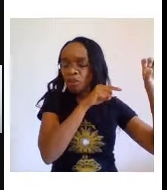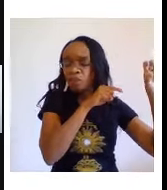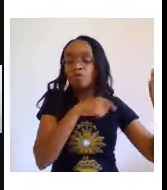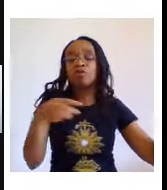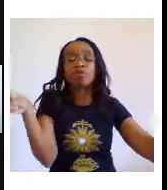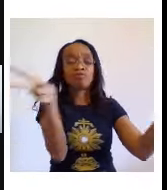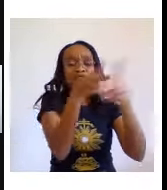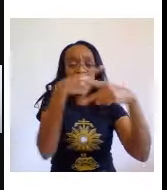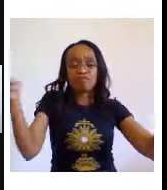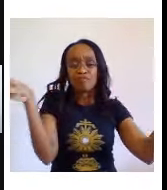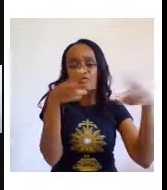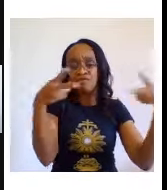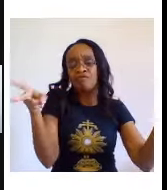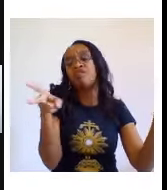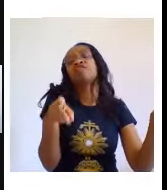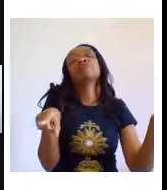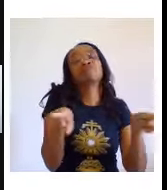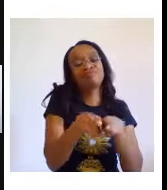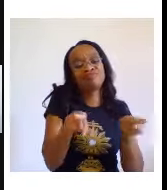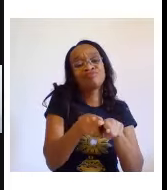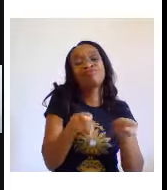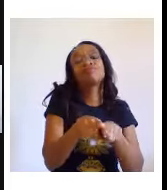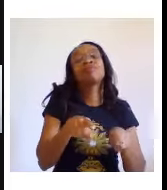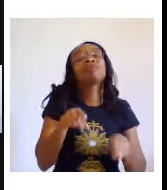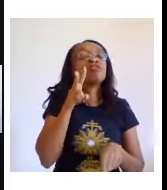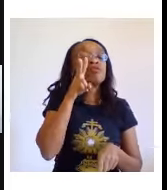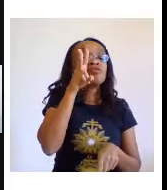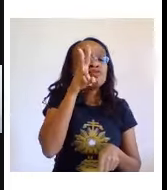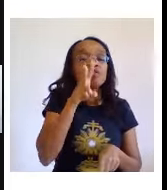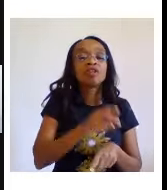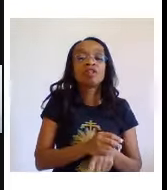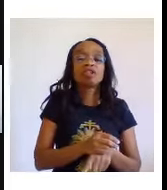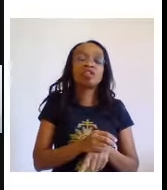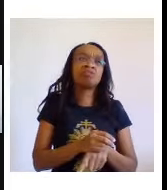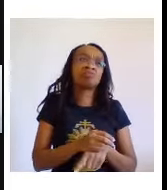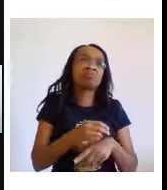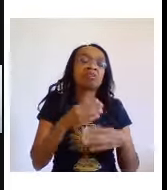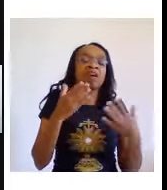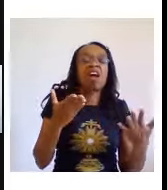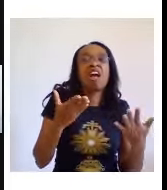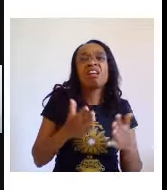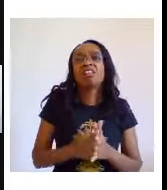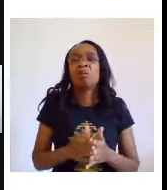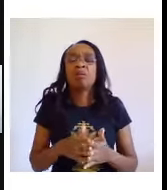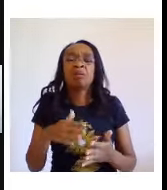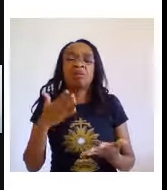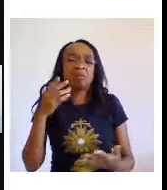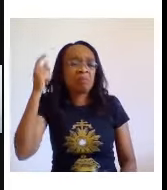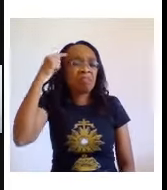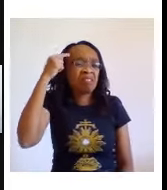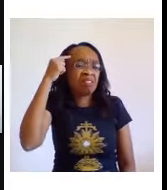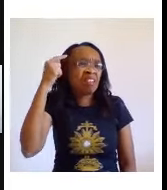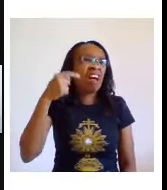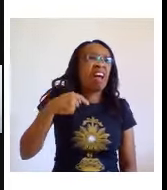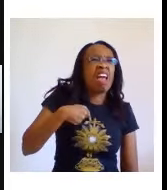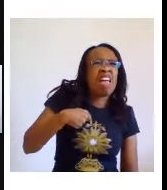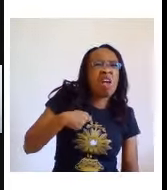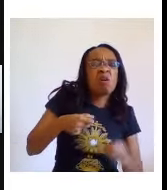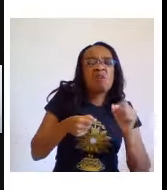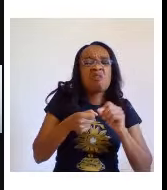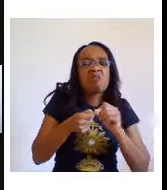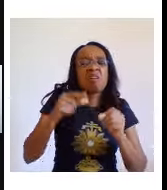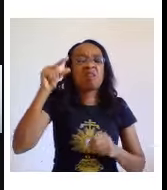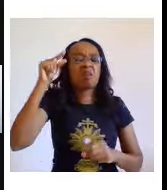significativos. Então, não adianta querer fazer essa conta de eu emito menos, eu não vou me